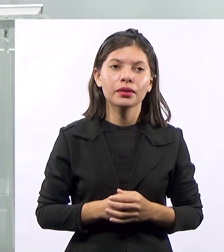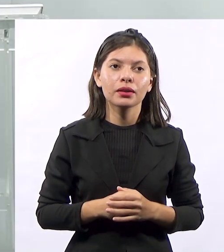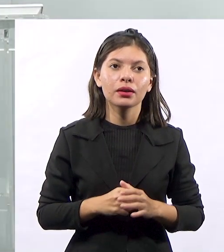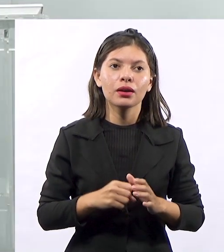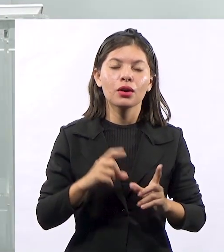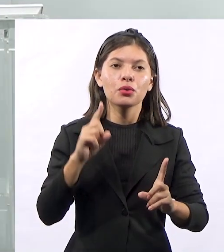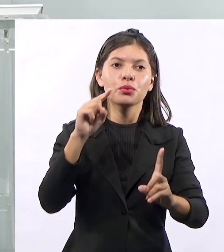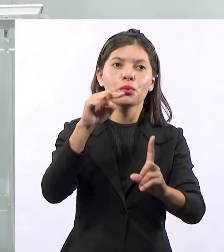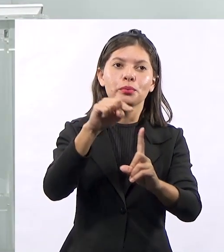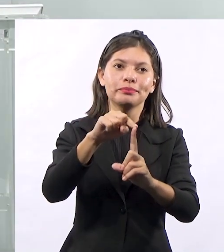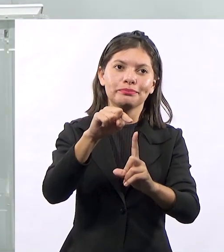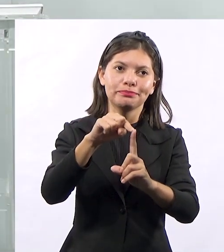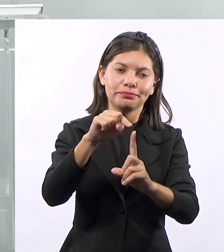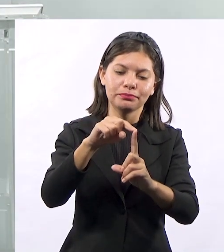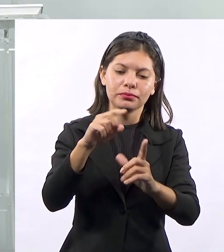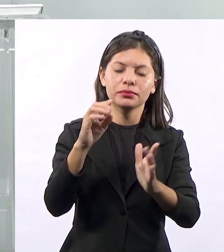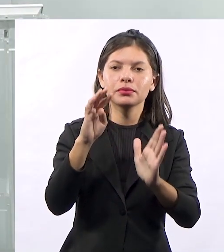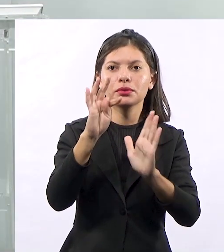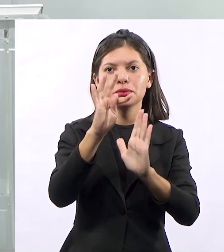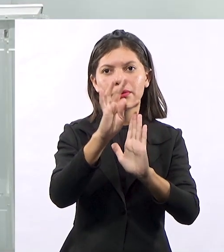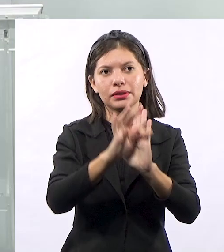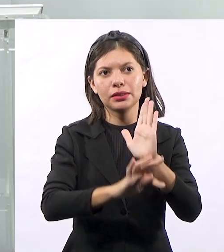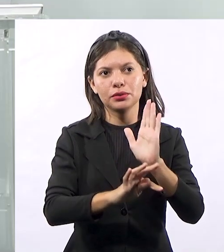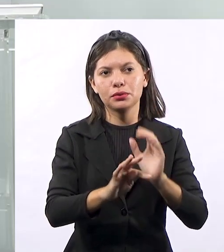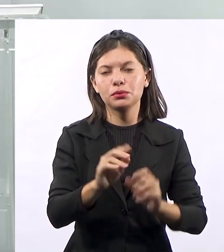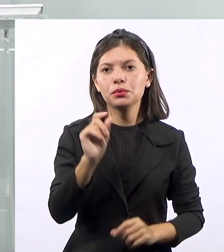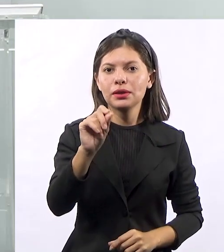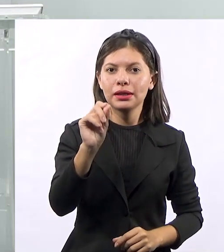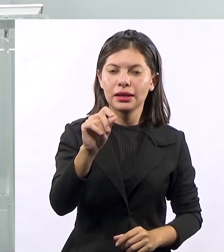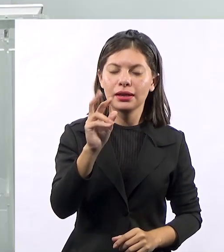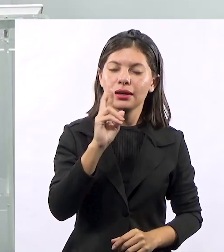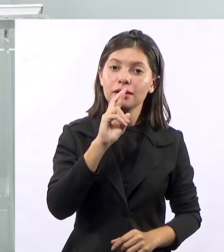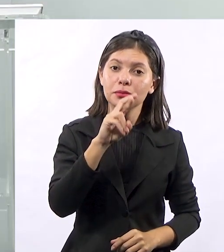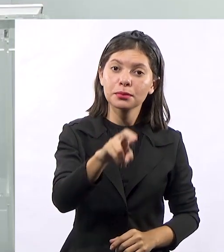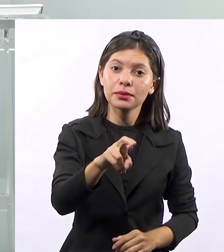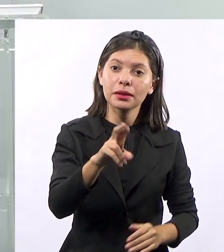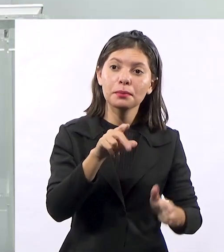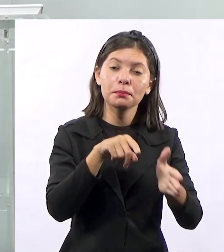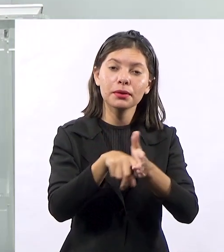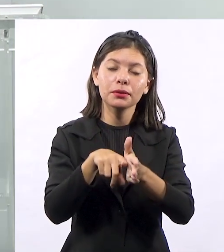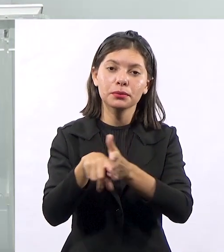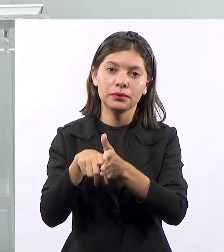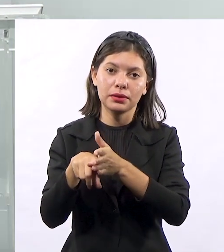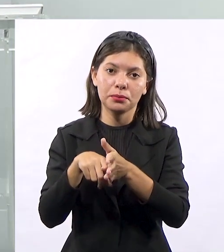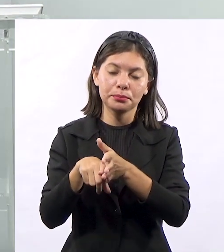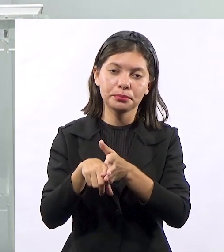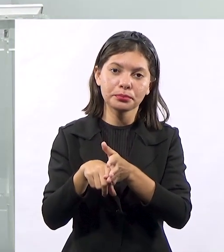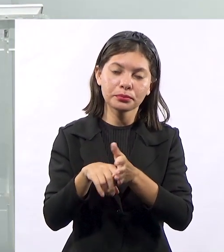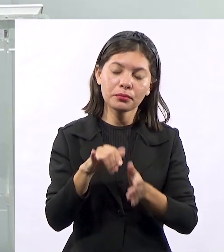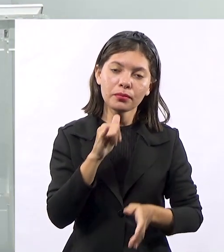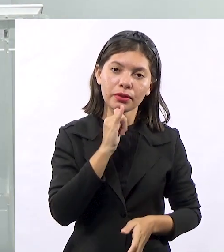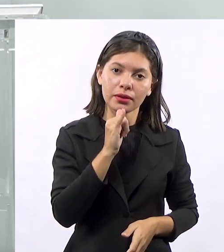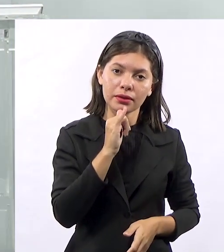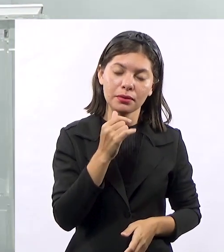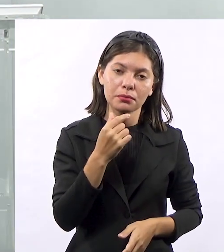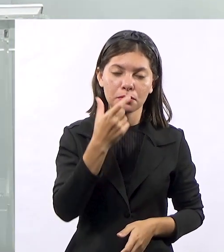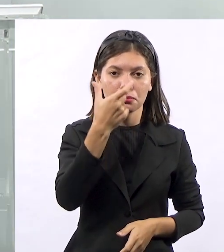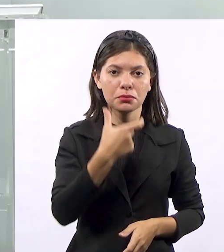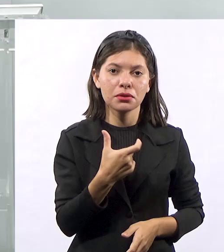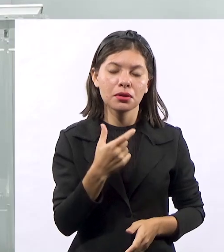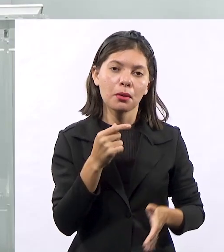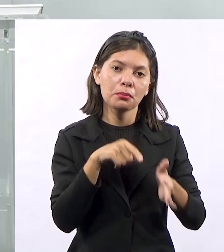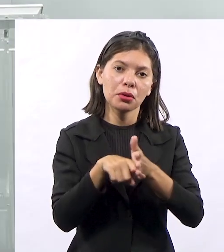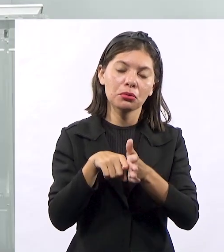a intenção, ou seja, a finalidade do texto. Que a finalidade do texto vai ser qual? Responder